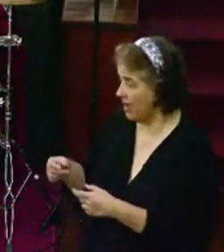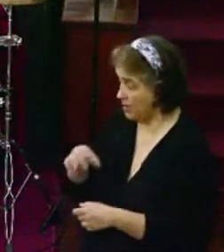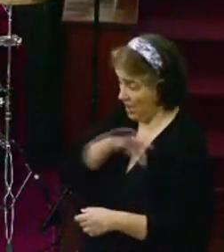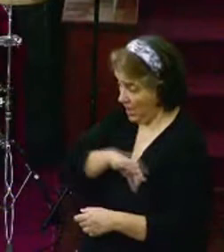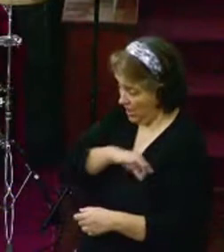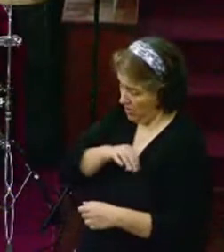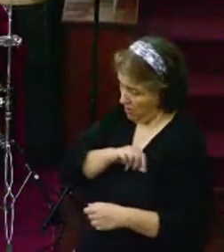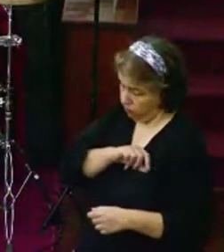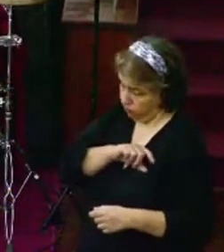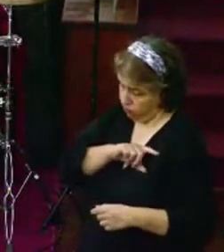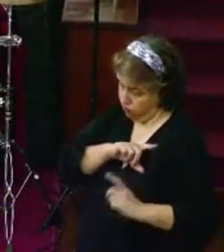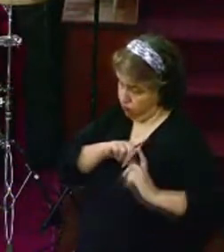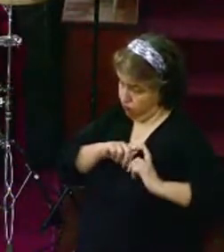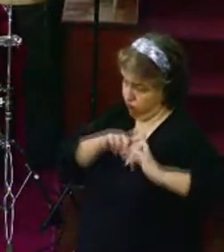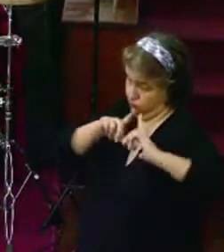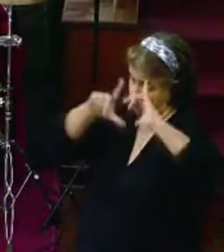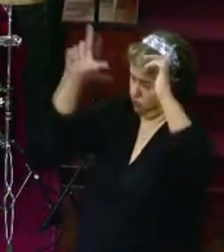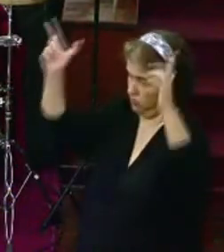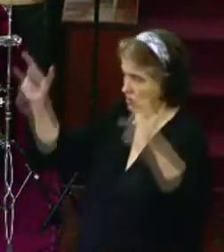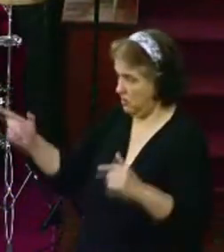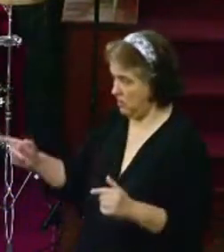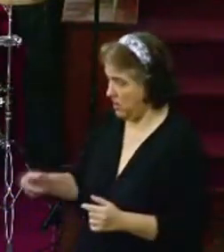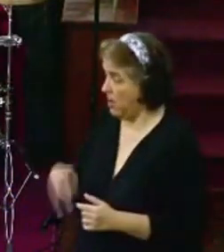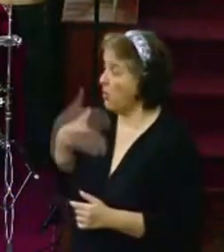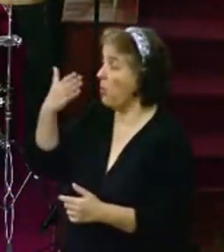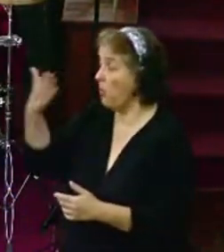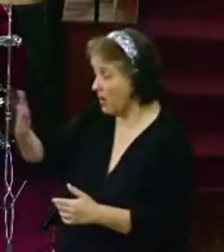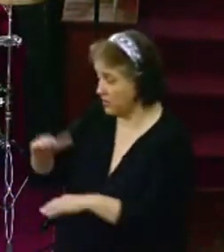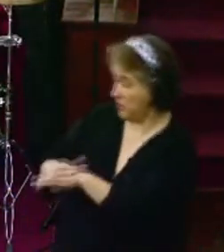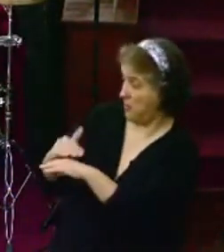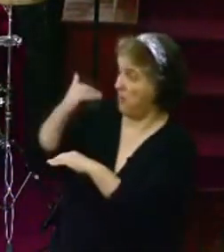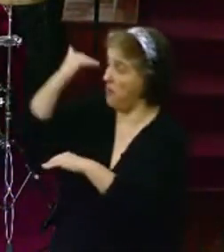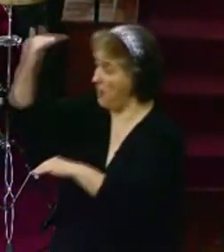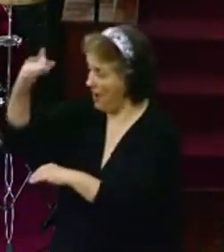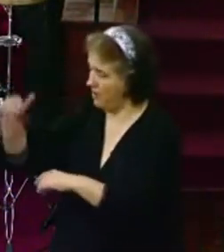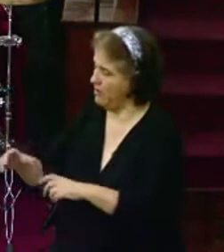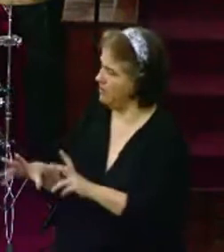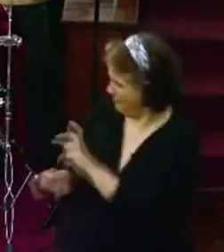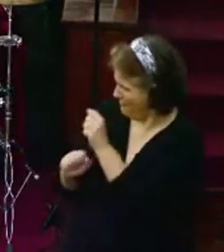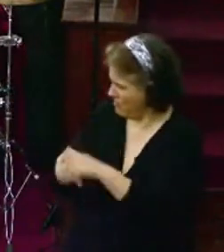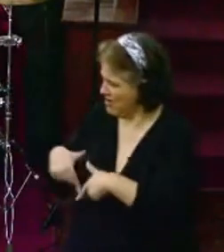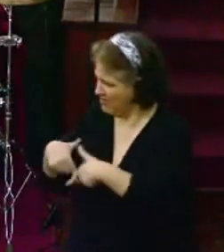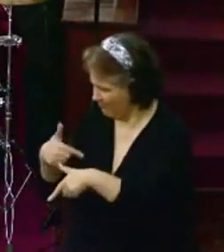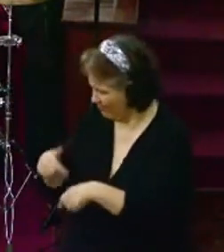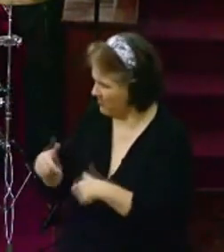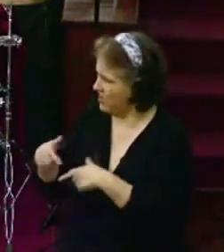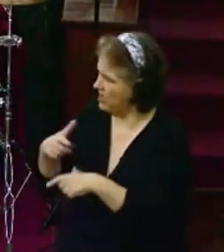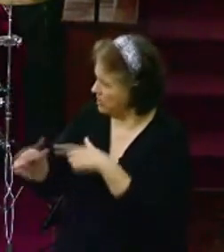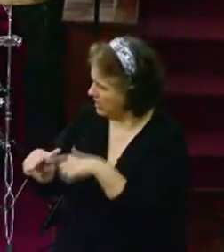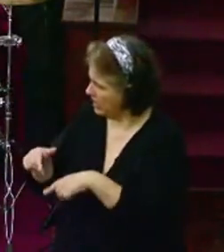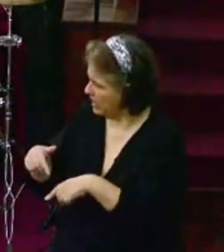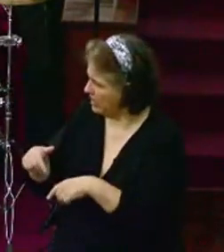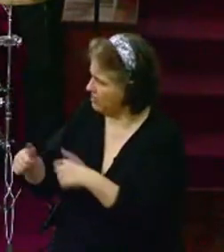e melhores. Essa palavra cabe talvez no mundo corporativo, essa palavra cabe talvez no mundo